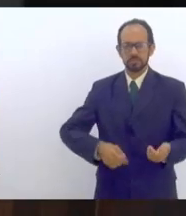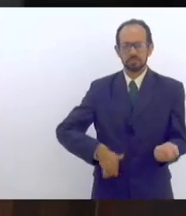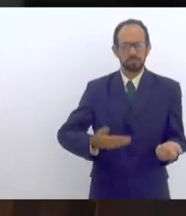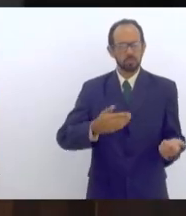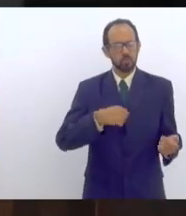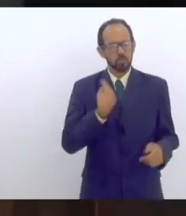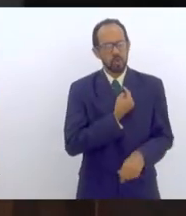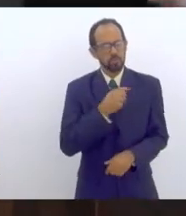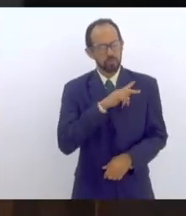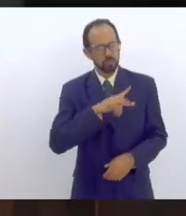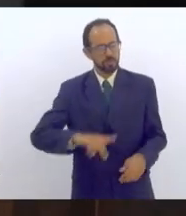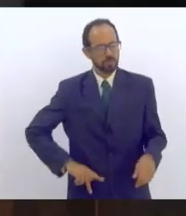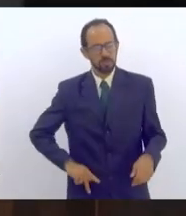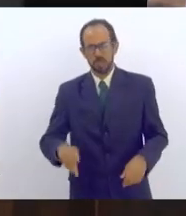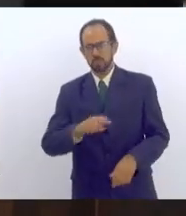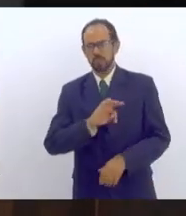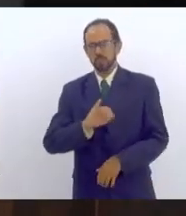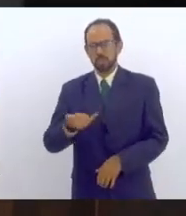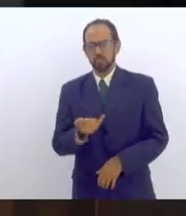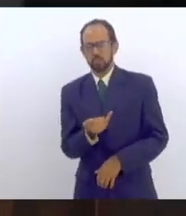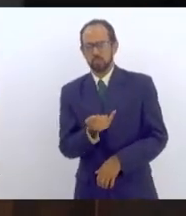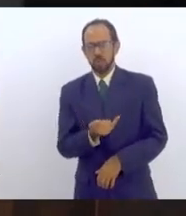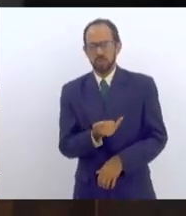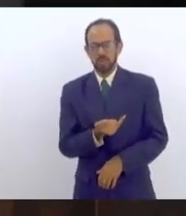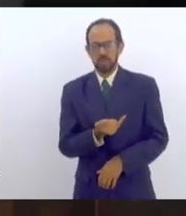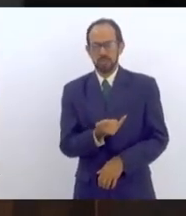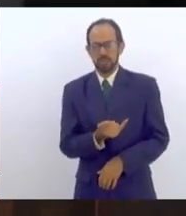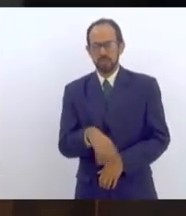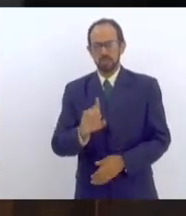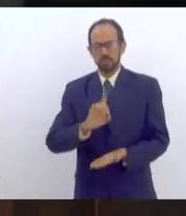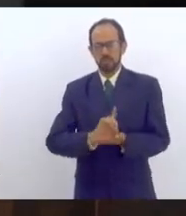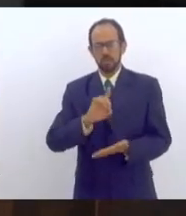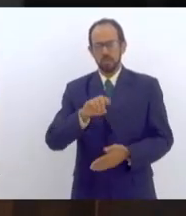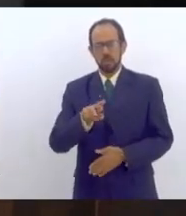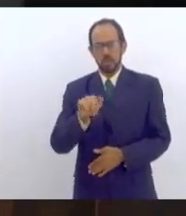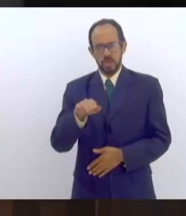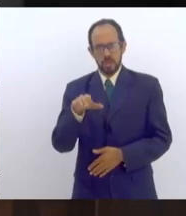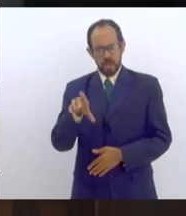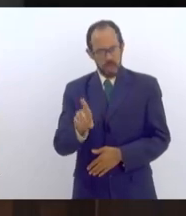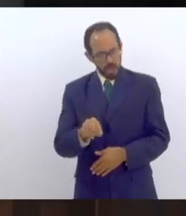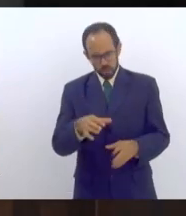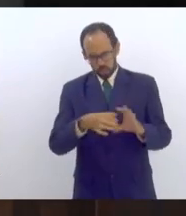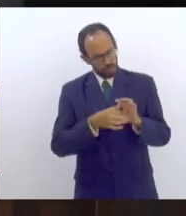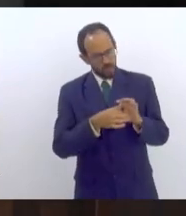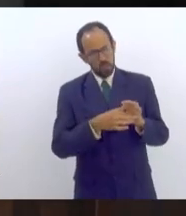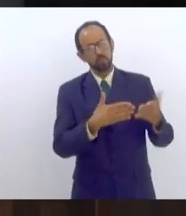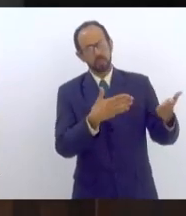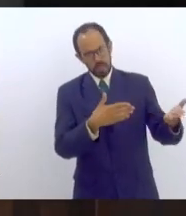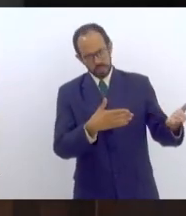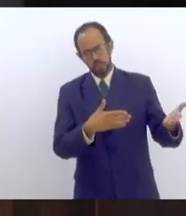presidente do Tribunal de Justiça, doutor Ricardo Cardoso. Pode ficar à vontade, irmão.